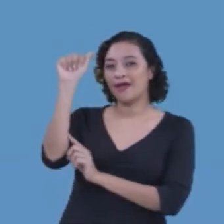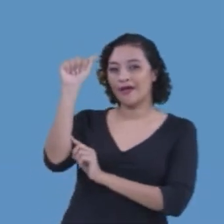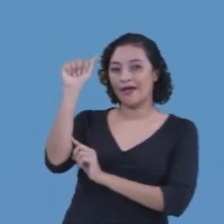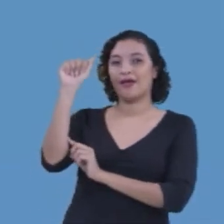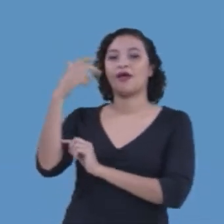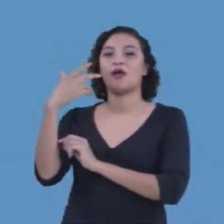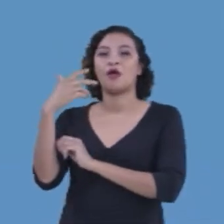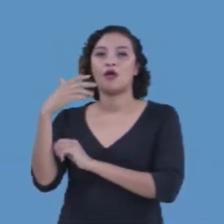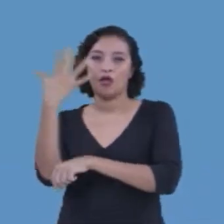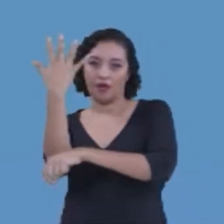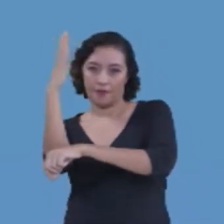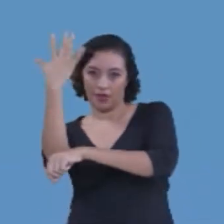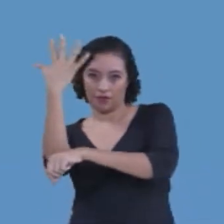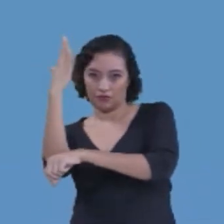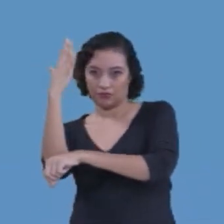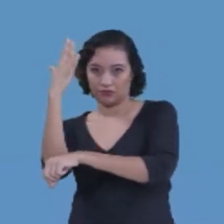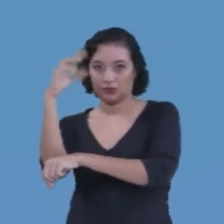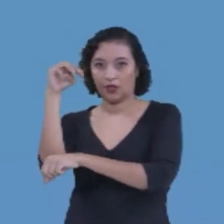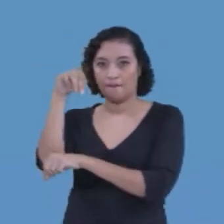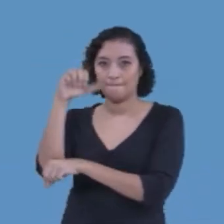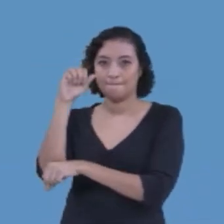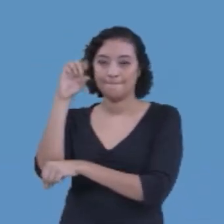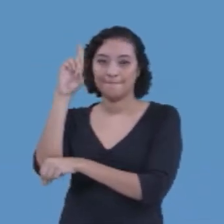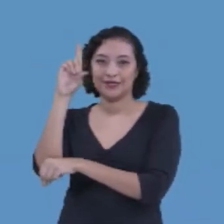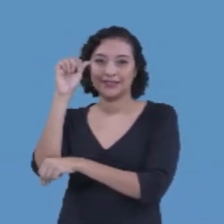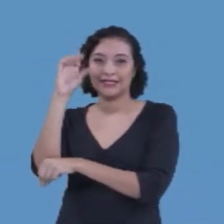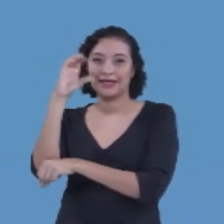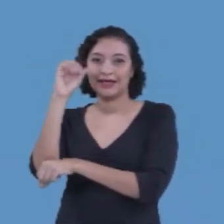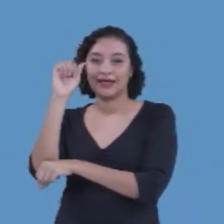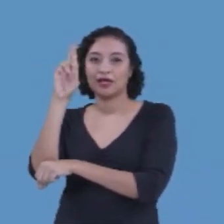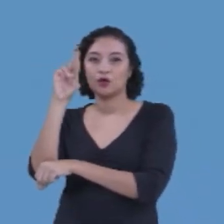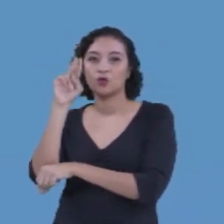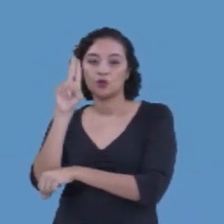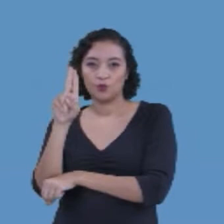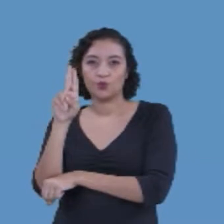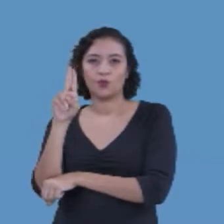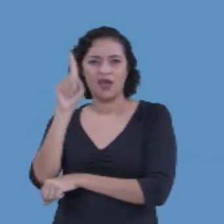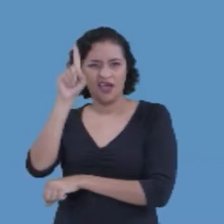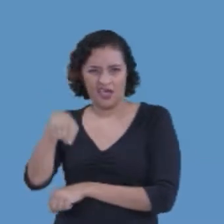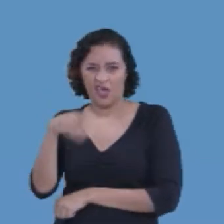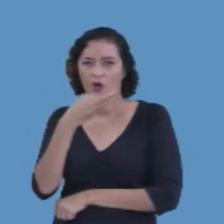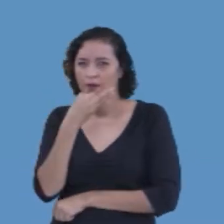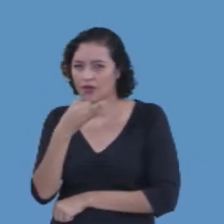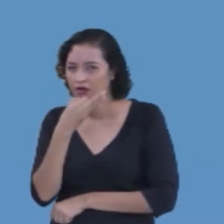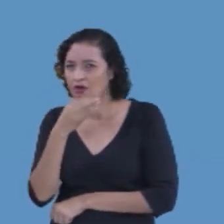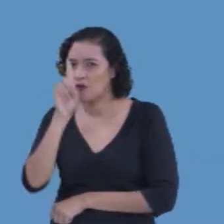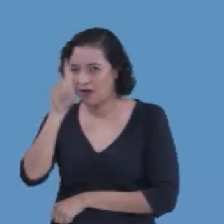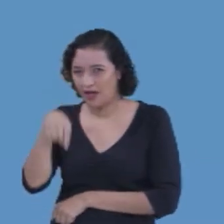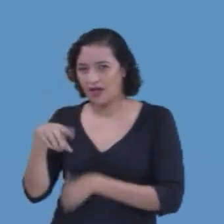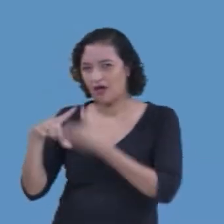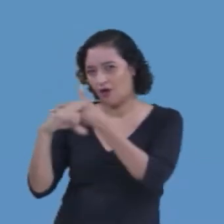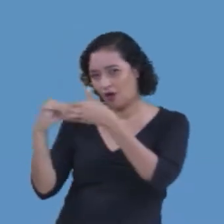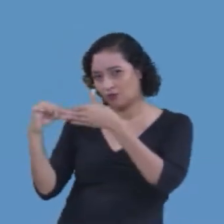erguem, isso é uma opinião? Isso aqui é uma opinião do autor?